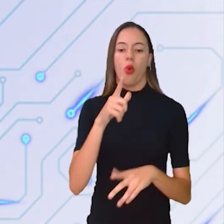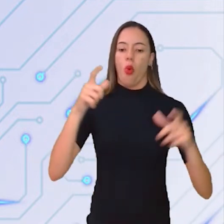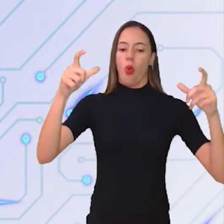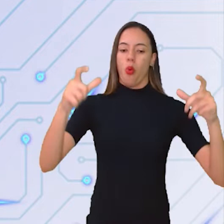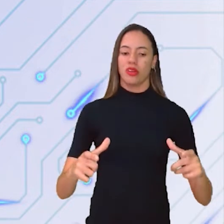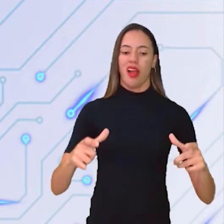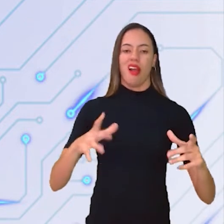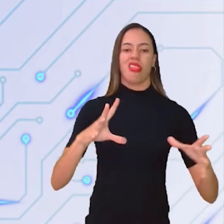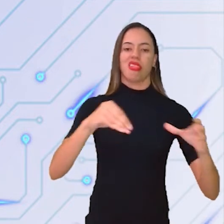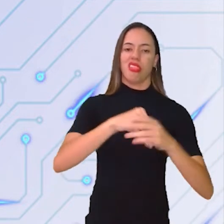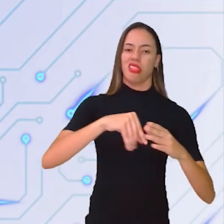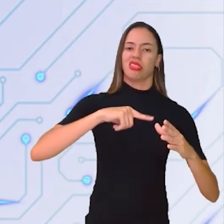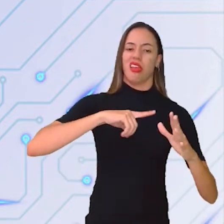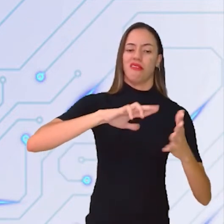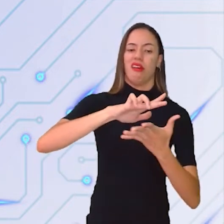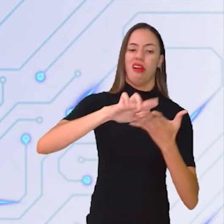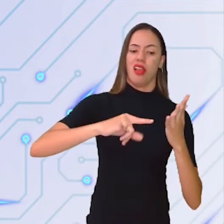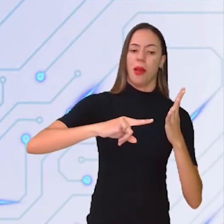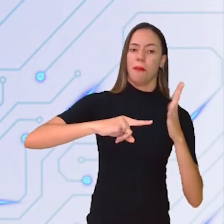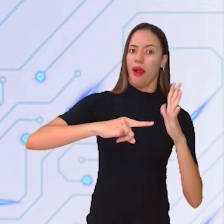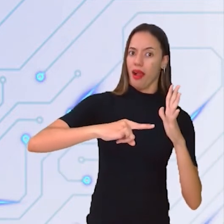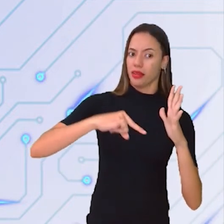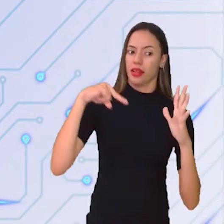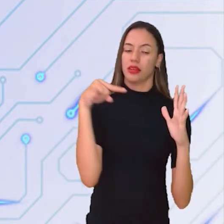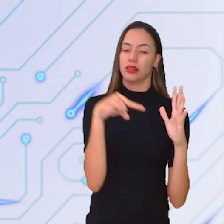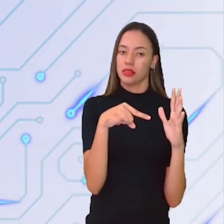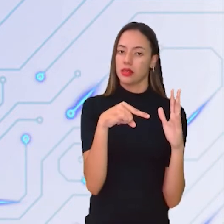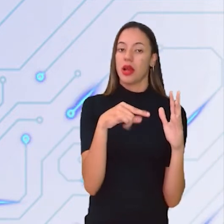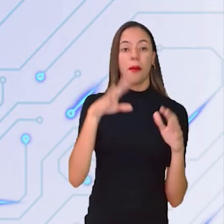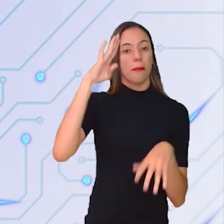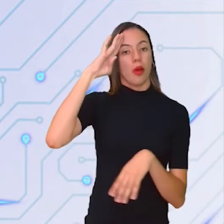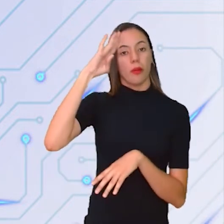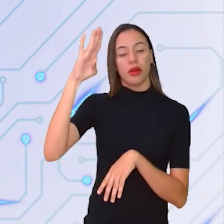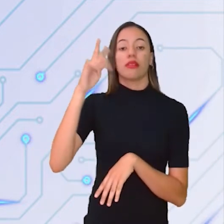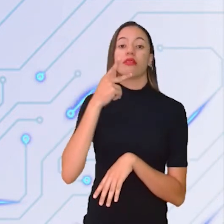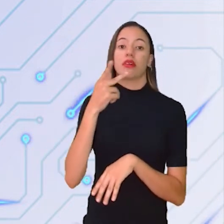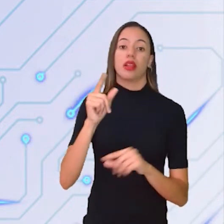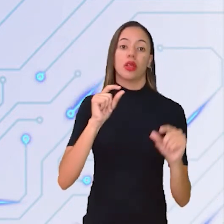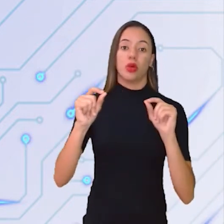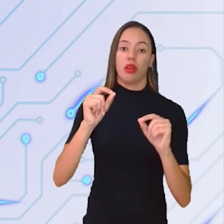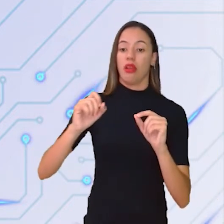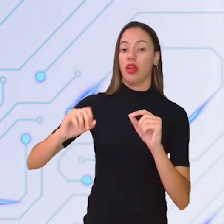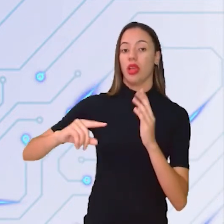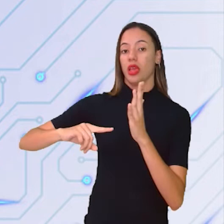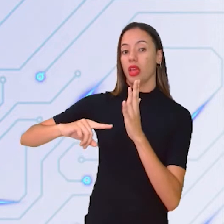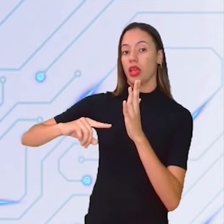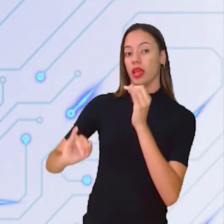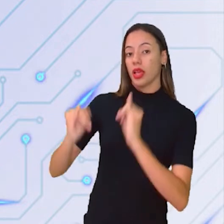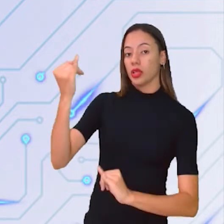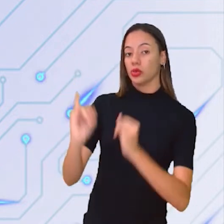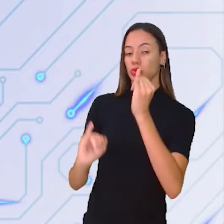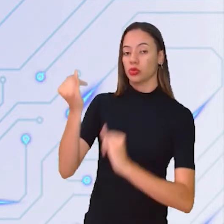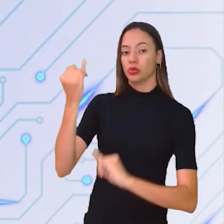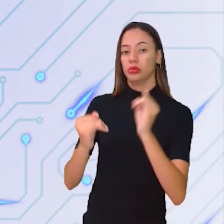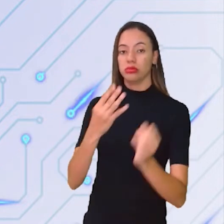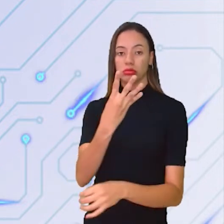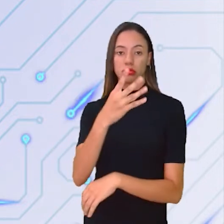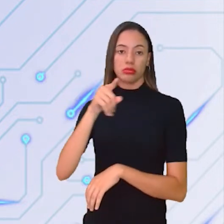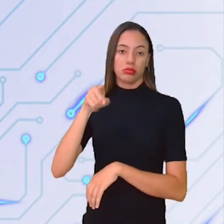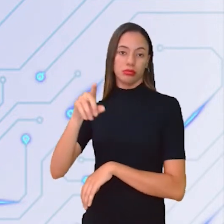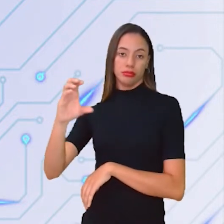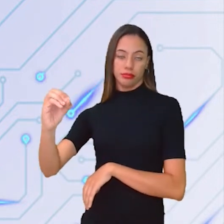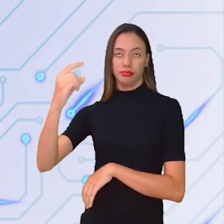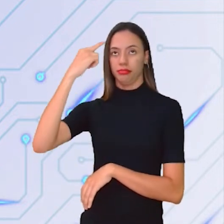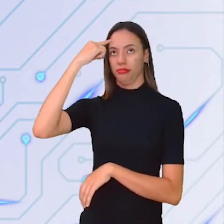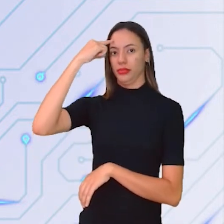aquelas máquinas, né? Principalmente o que a gente está falando dessa indústria 4.0, não é isso? Exatamente. Então, pensar